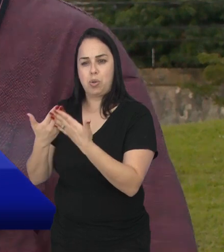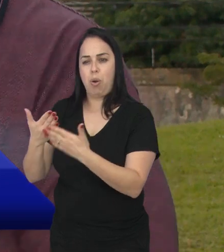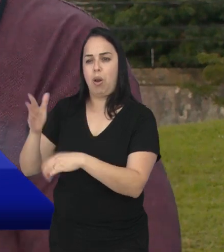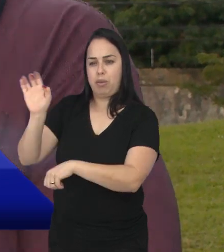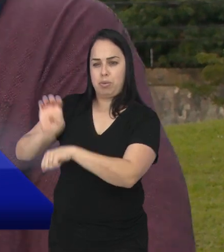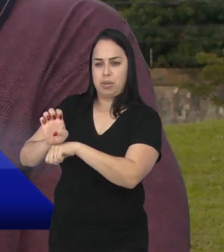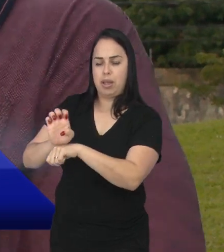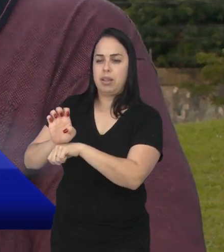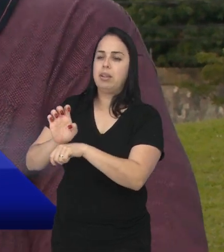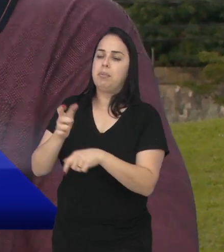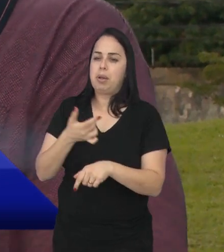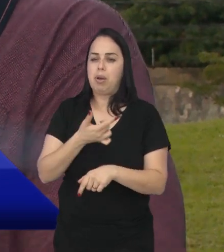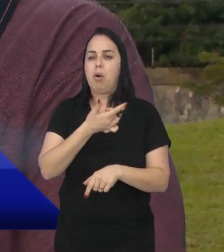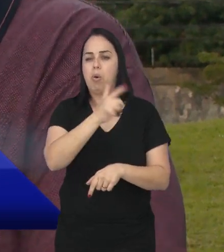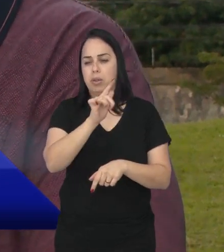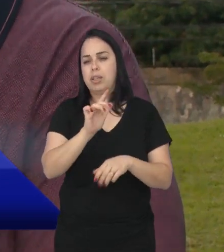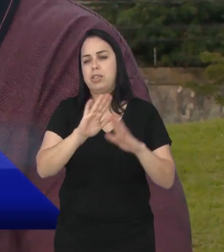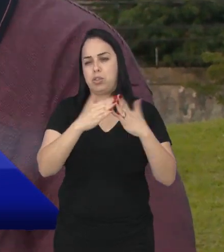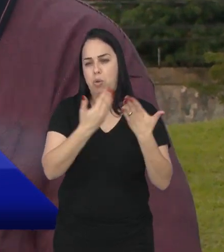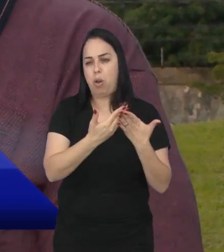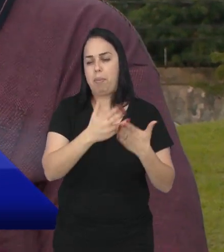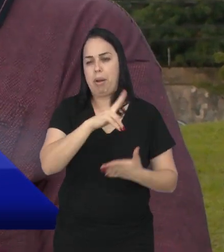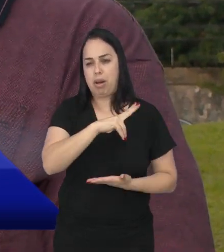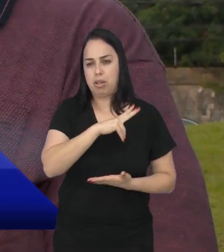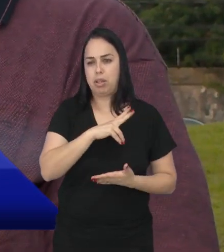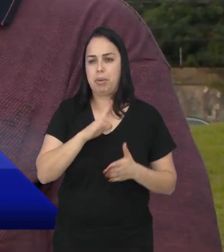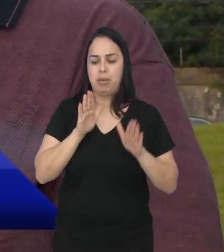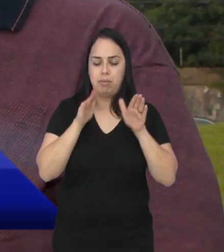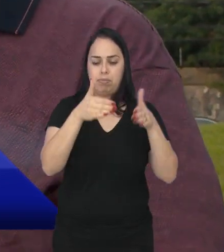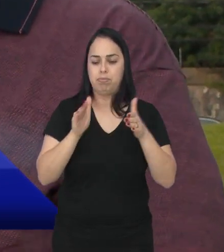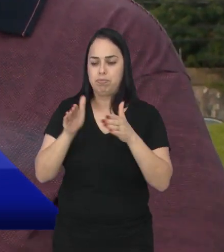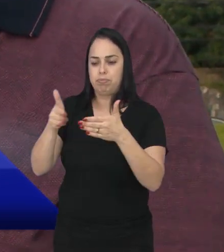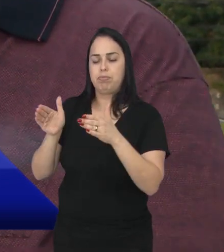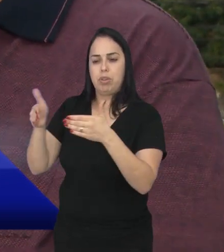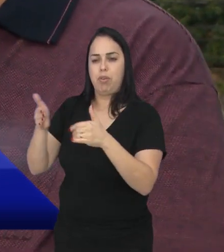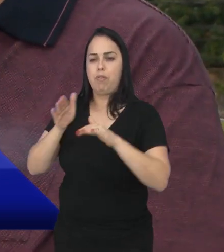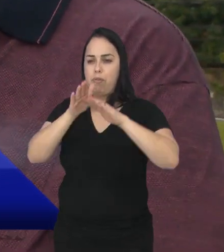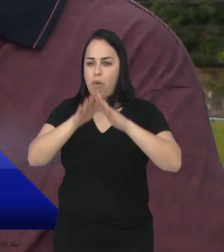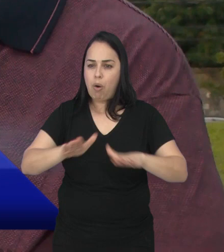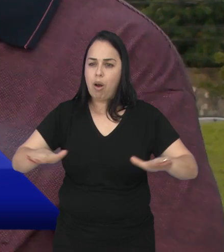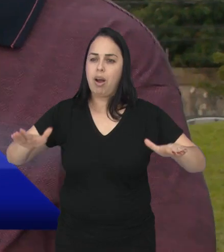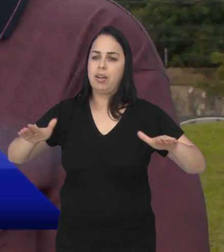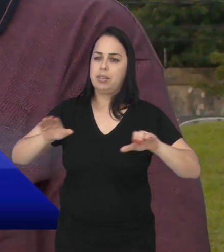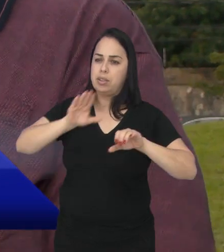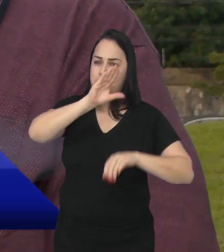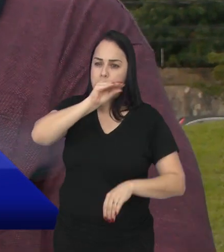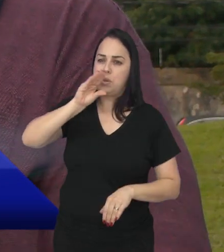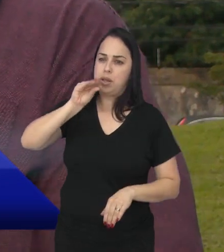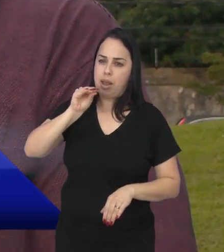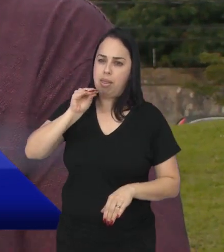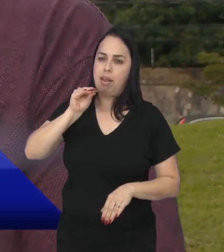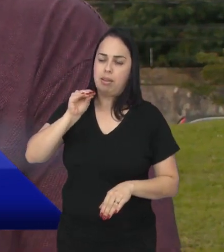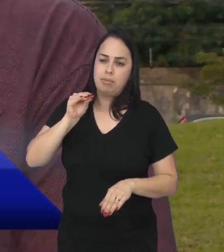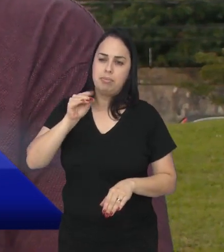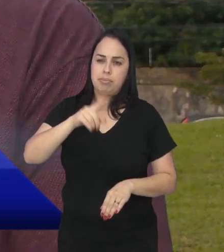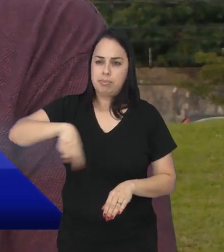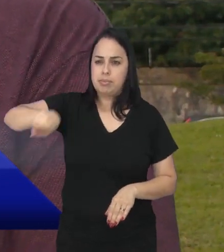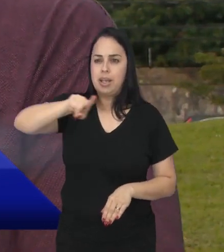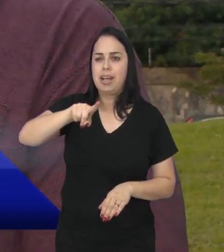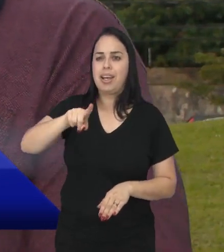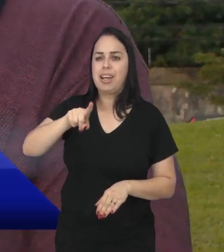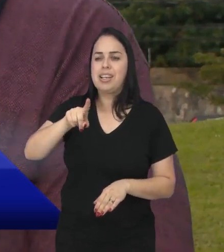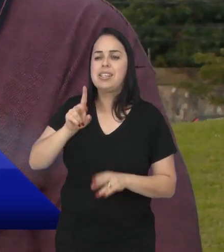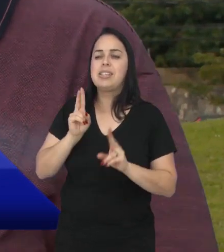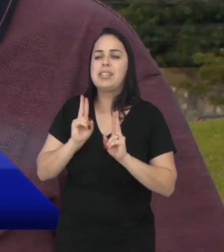escolas pontuais aí da da rede particular eh focado nas crianças nos pequenos né e os adolescentes Para quê